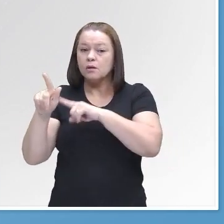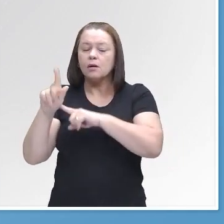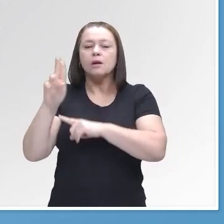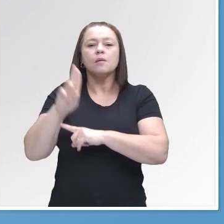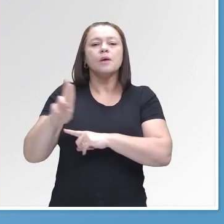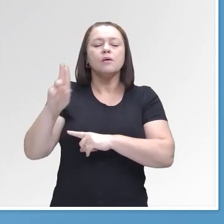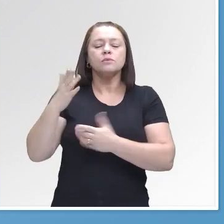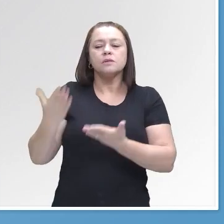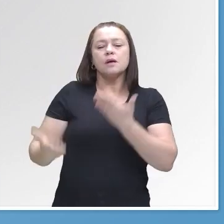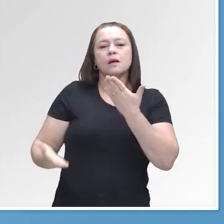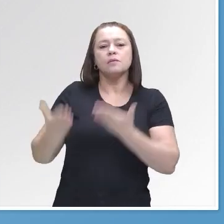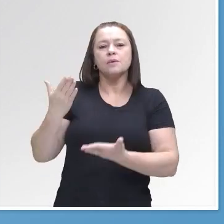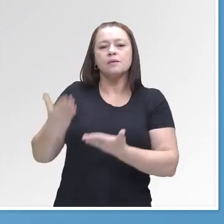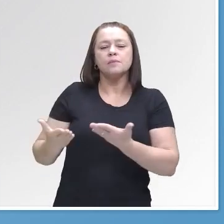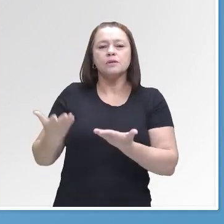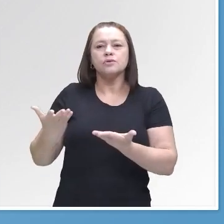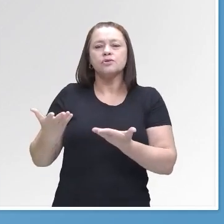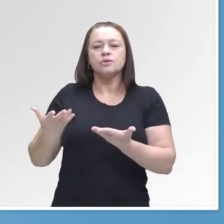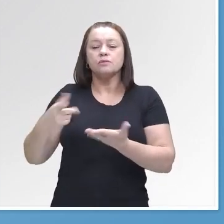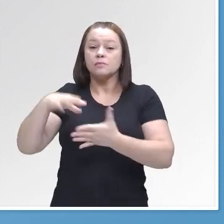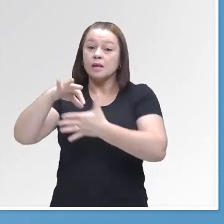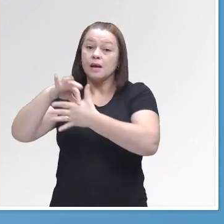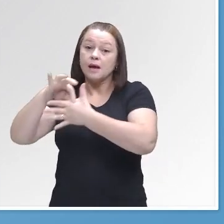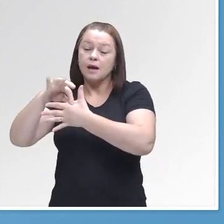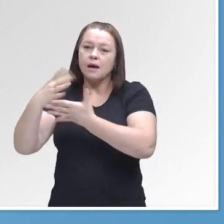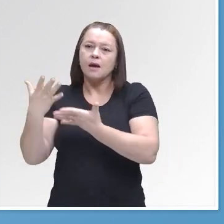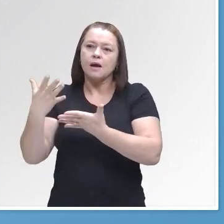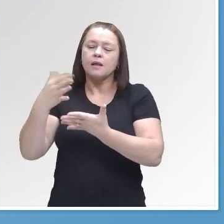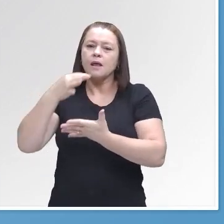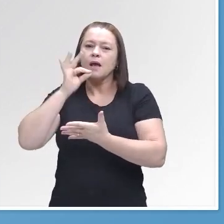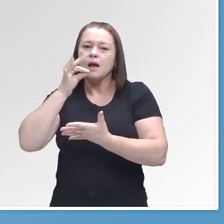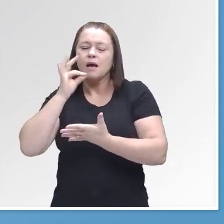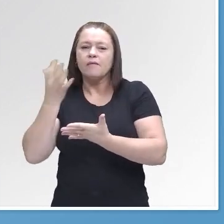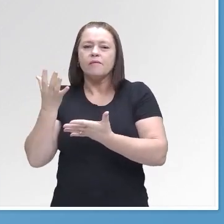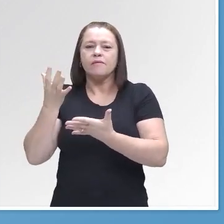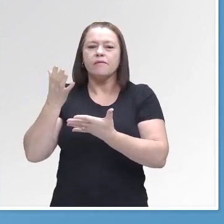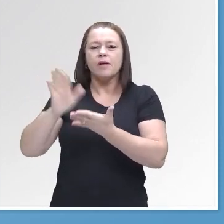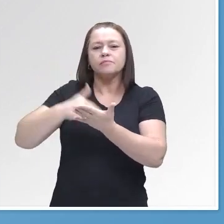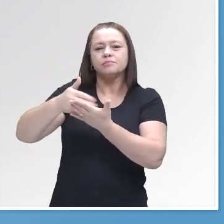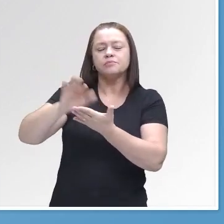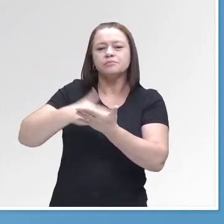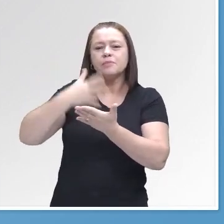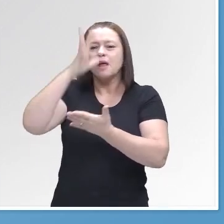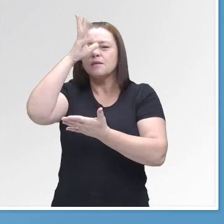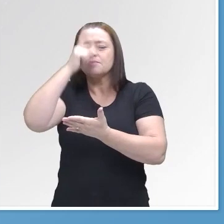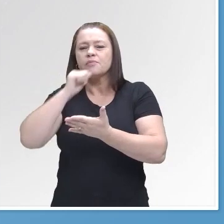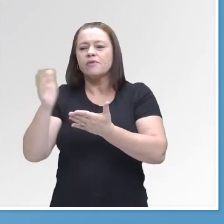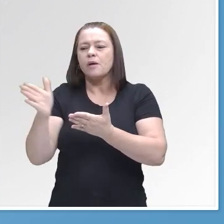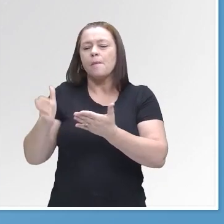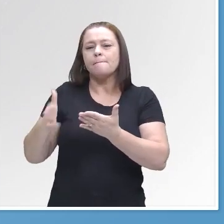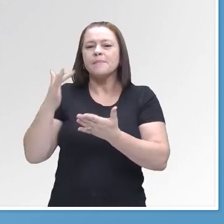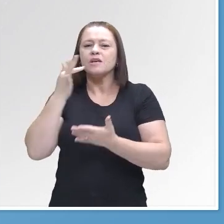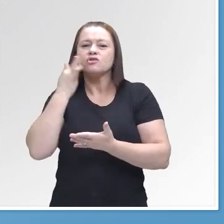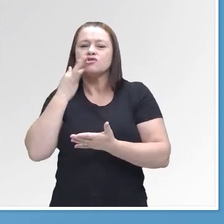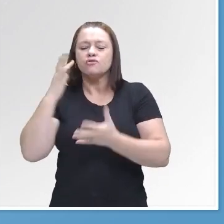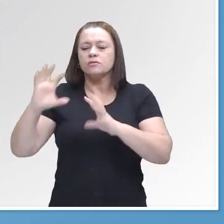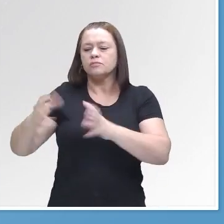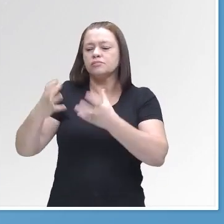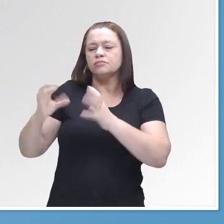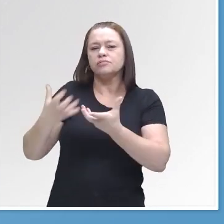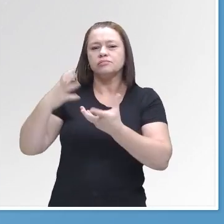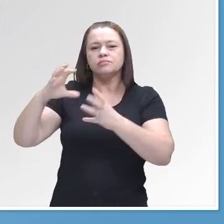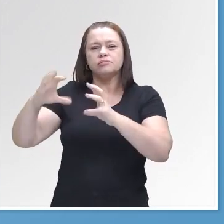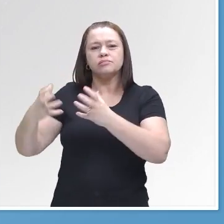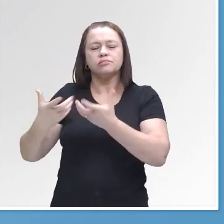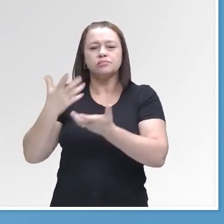na medição do peso da carne, café, margarina, frango, peixe, frutas, legumes,